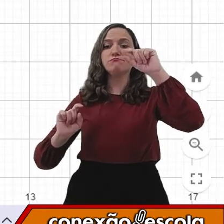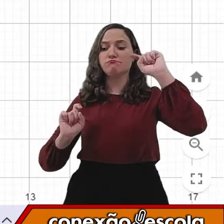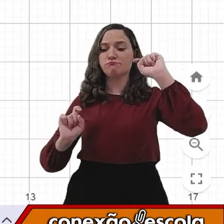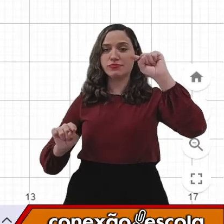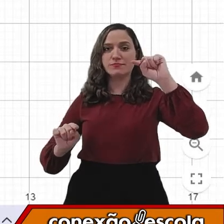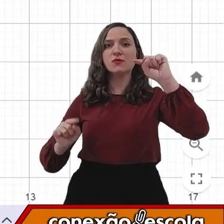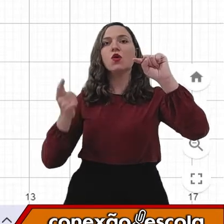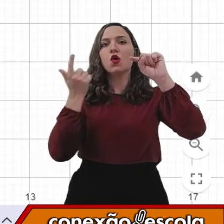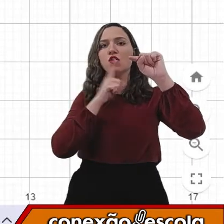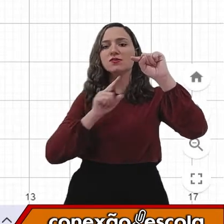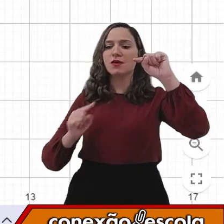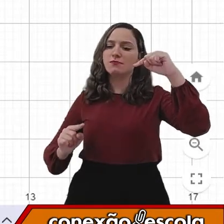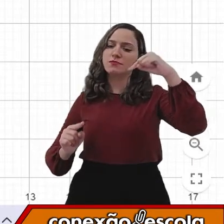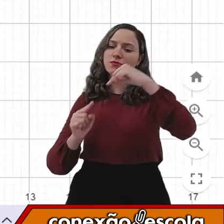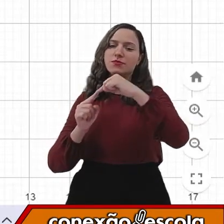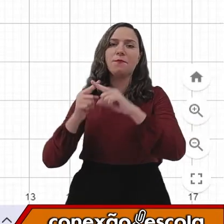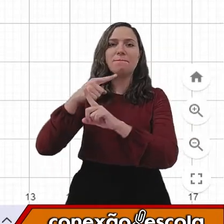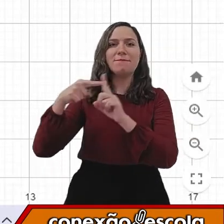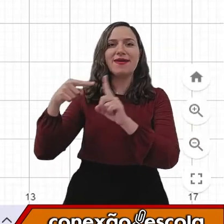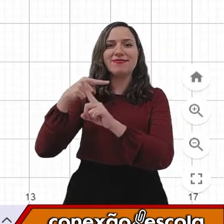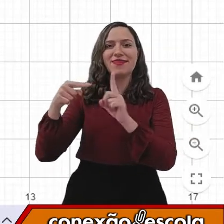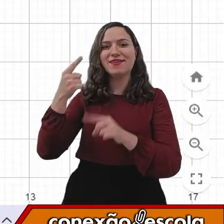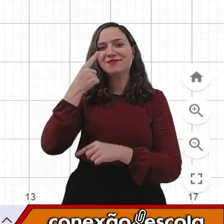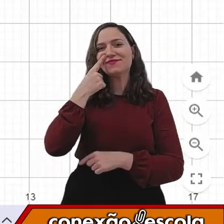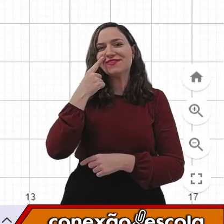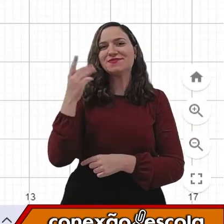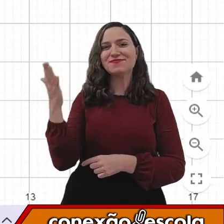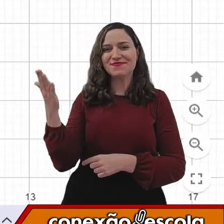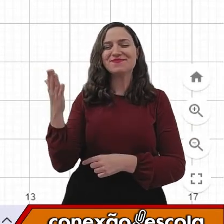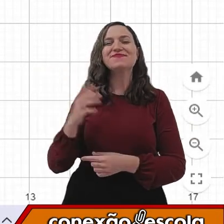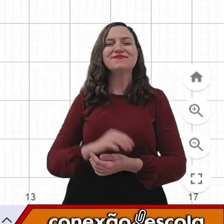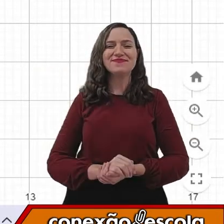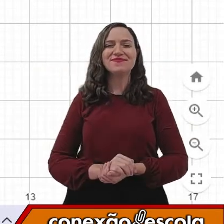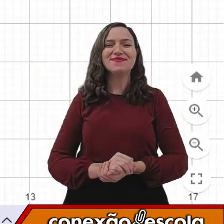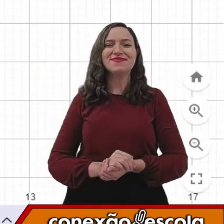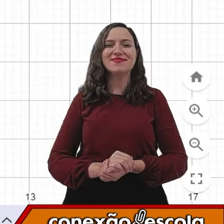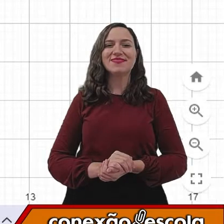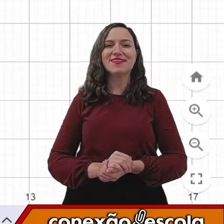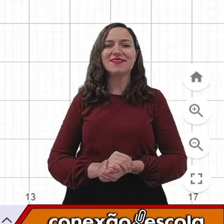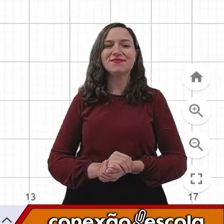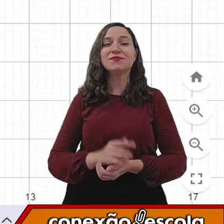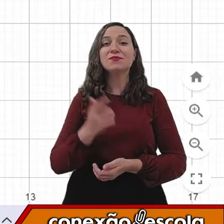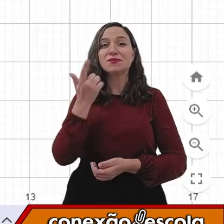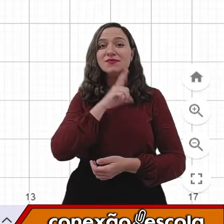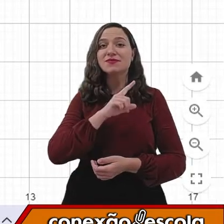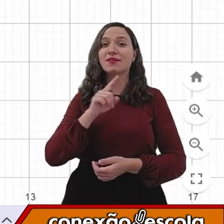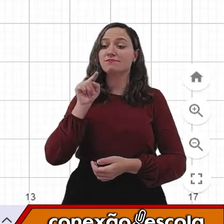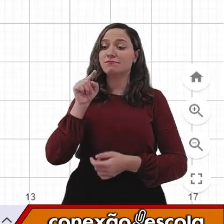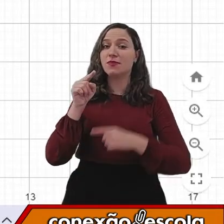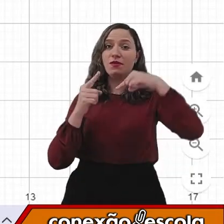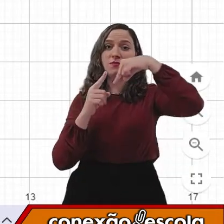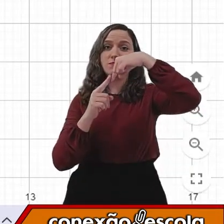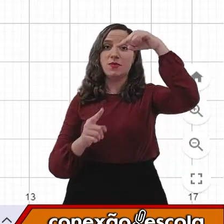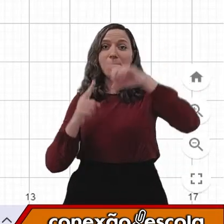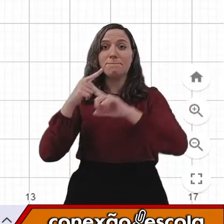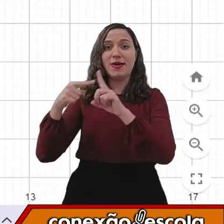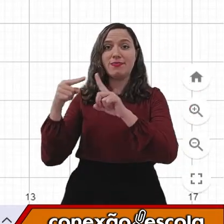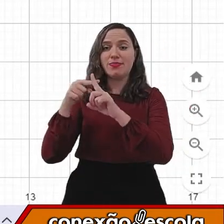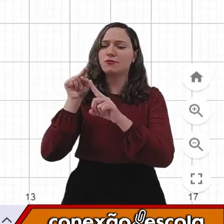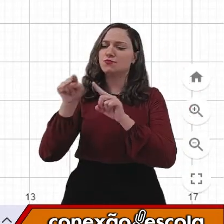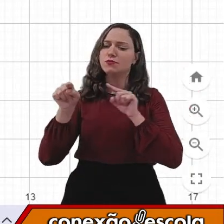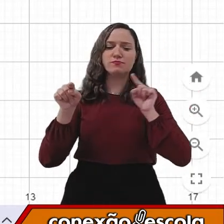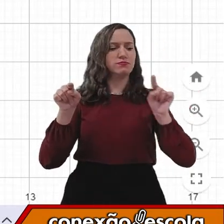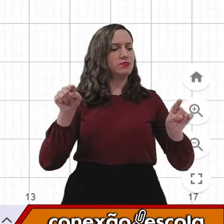reta mediana, que passa pelo ponto médio ao vértice oposto. Então, já achei as 2 medianas desses